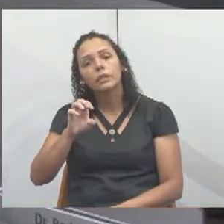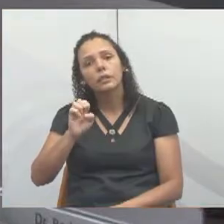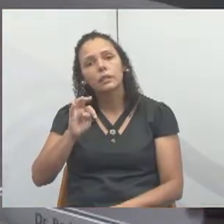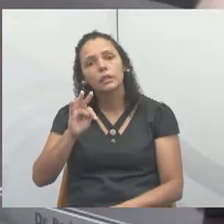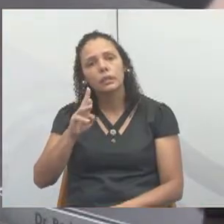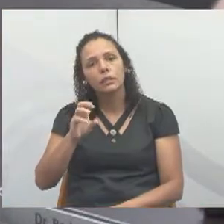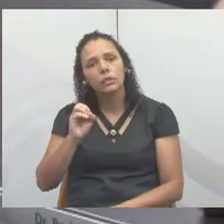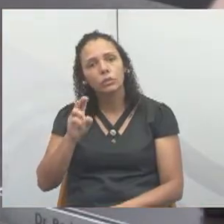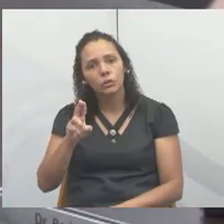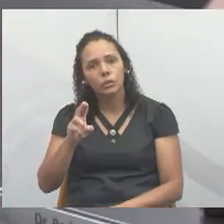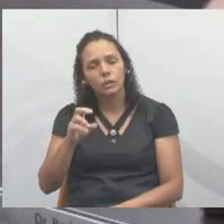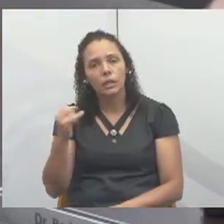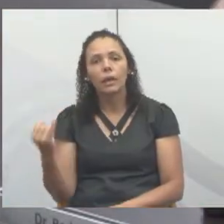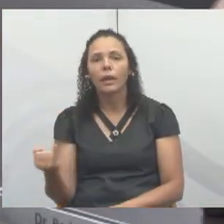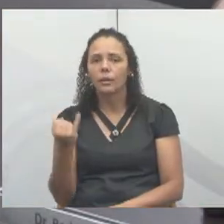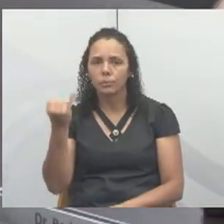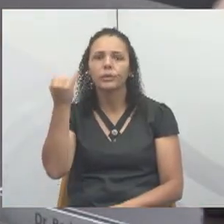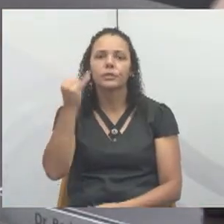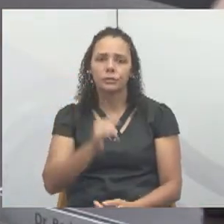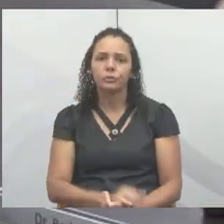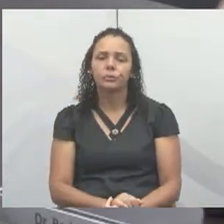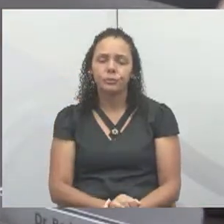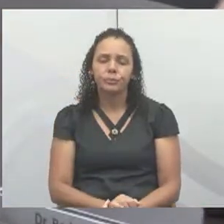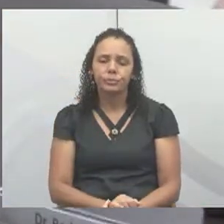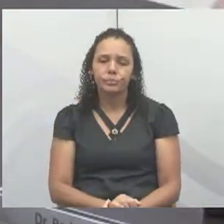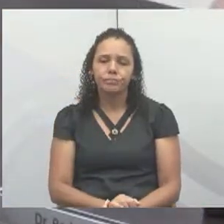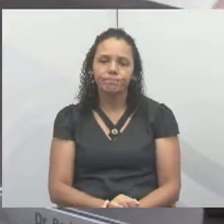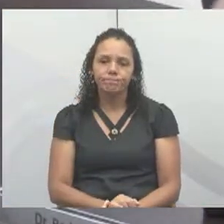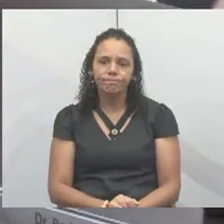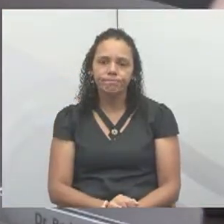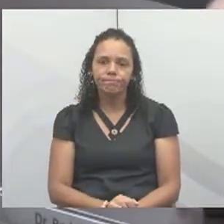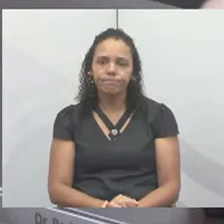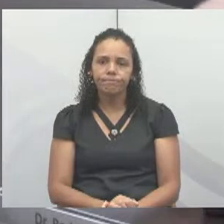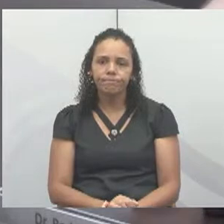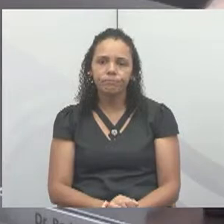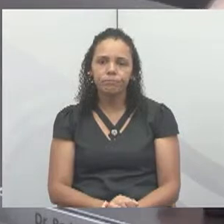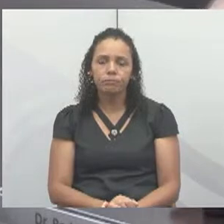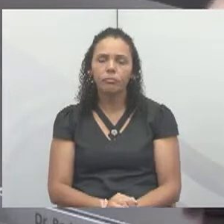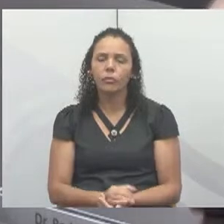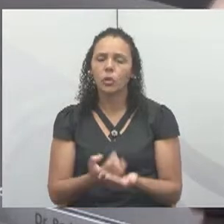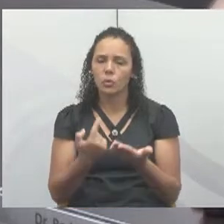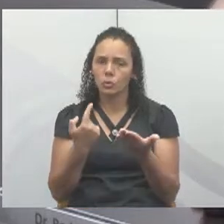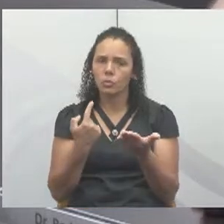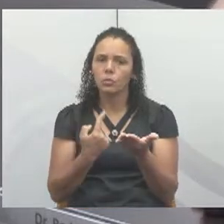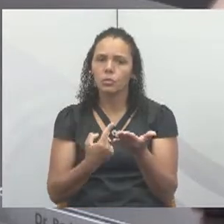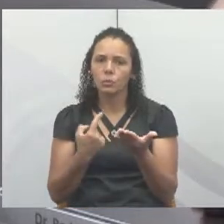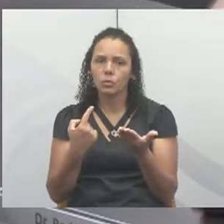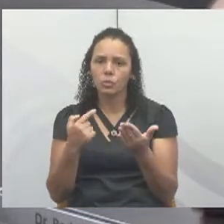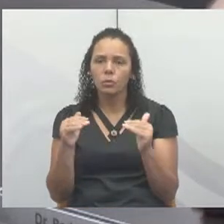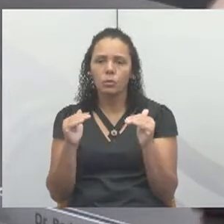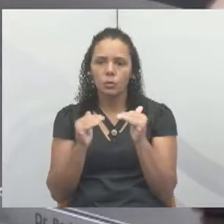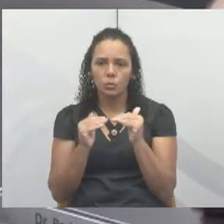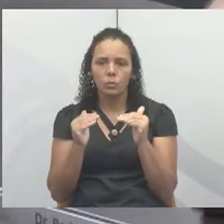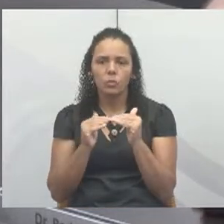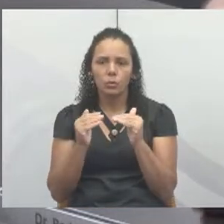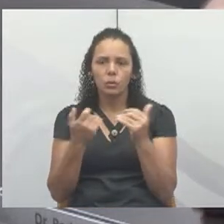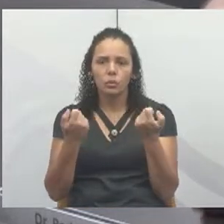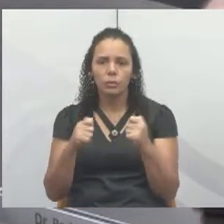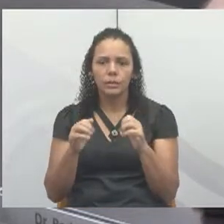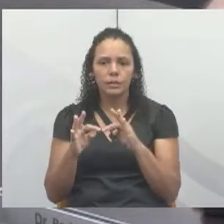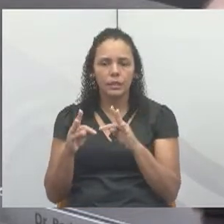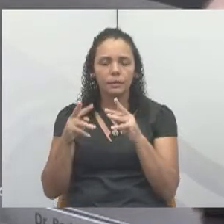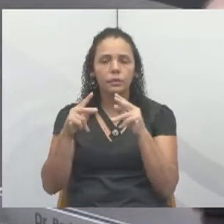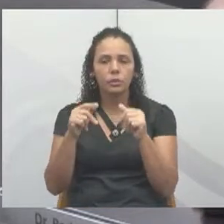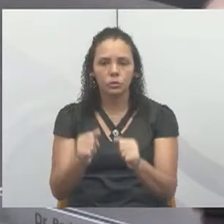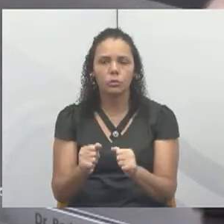Eu fiquei até um pouco preocupado. Agora concordo com você, acho que tem que ser um esforço conjunto de todos, independente do lado político. Acho que quem ganha é